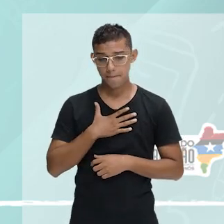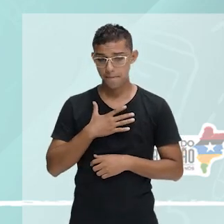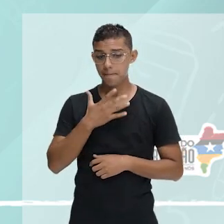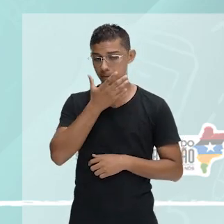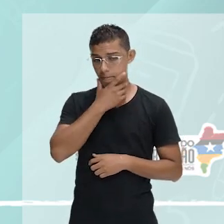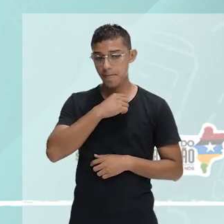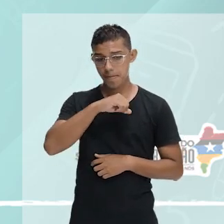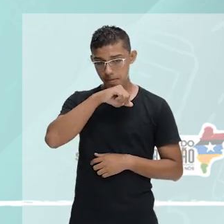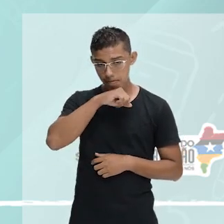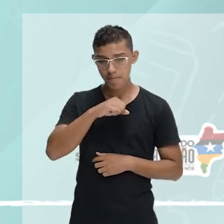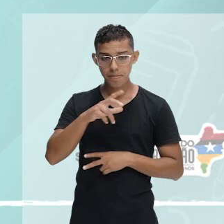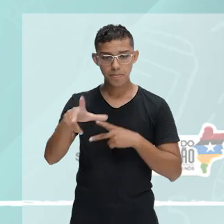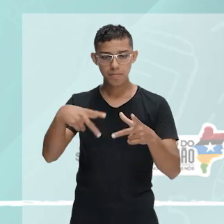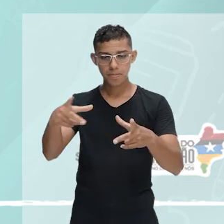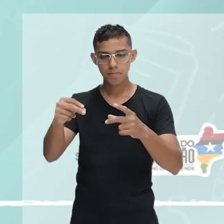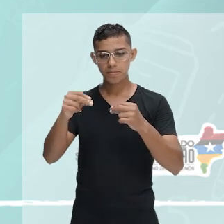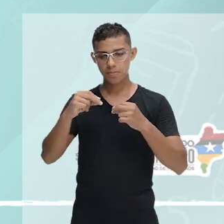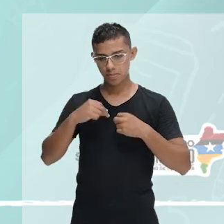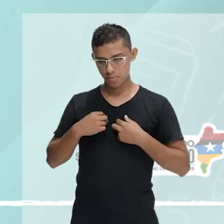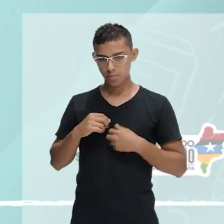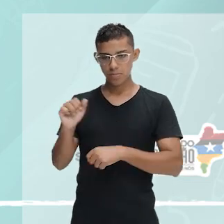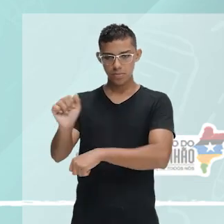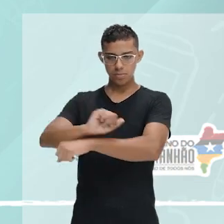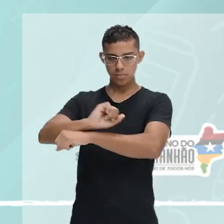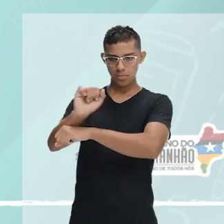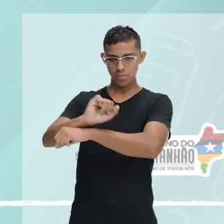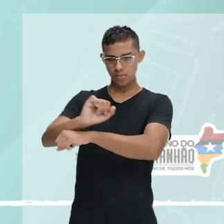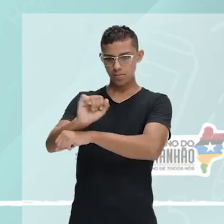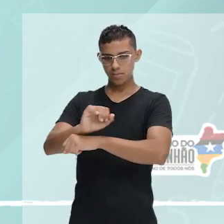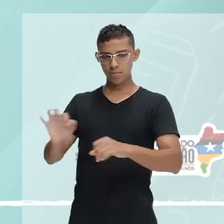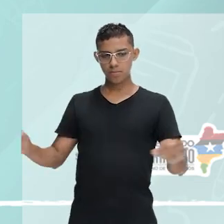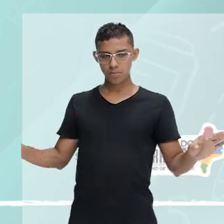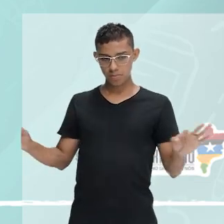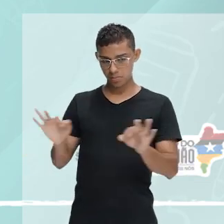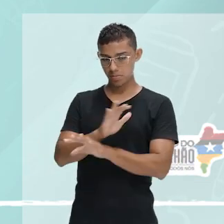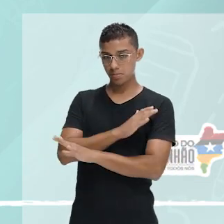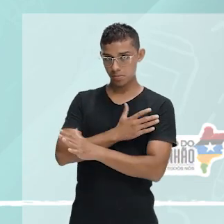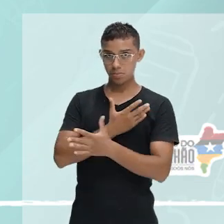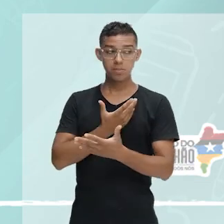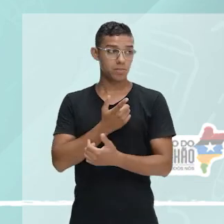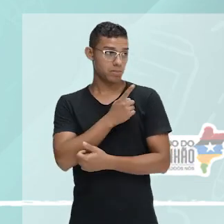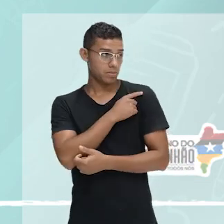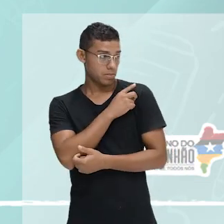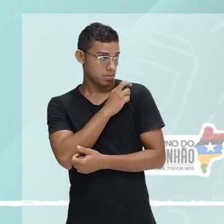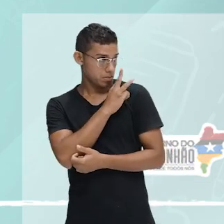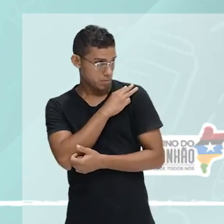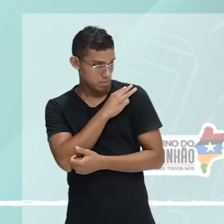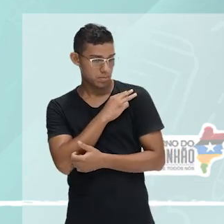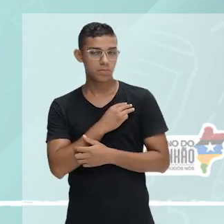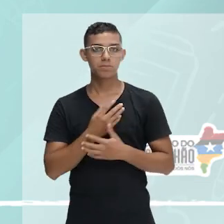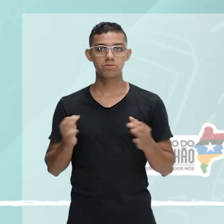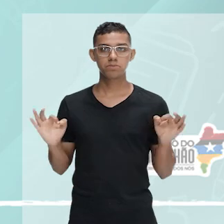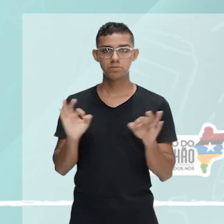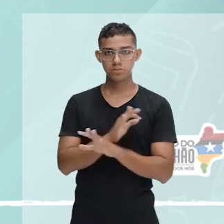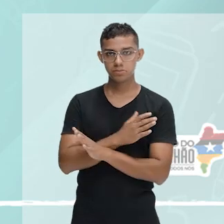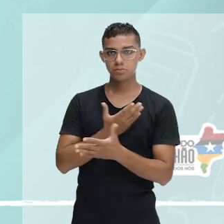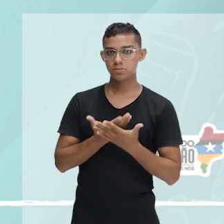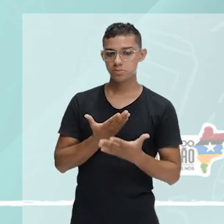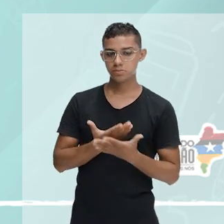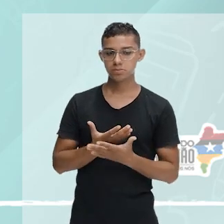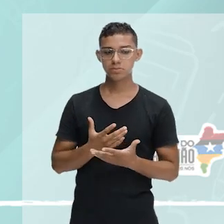ao terminar meus estudos ou minha carreira. Gostaria que meu pai me presenteasse, aqui a gente